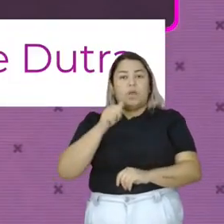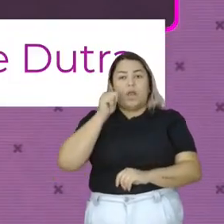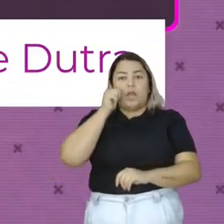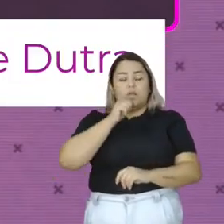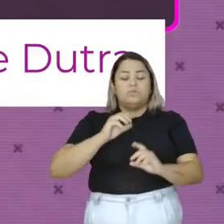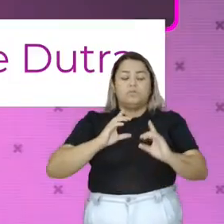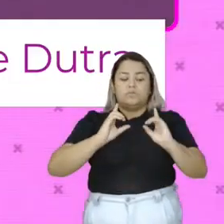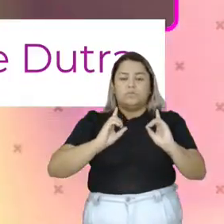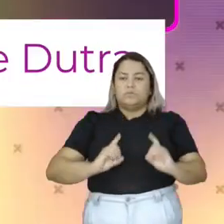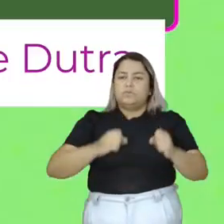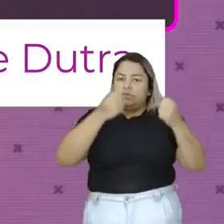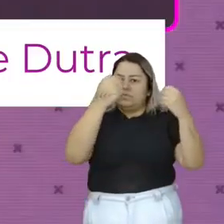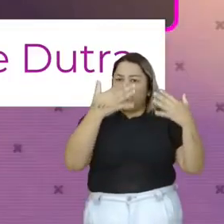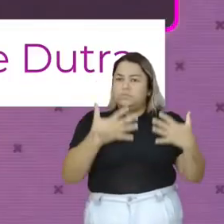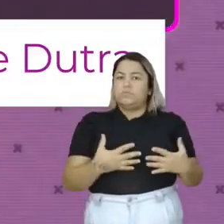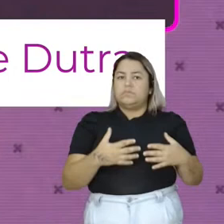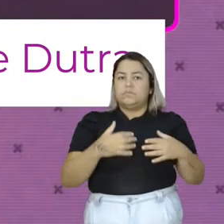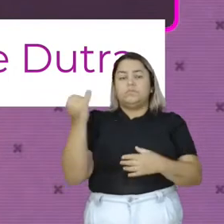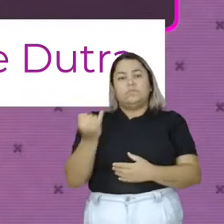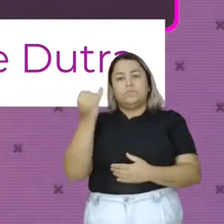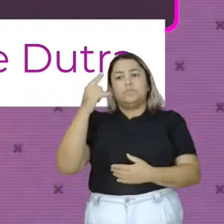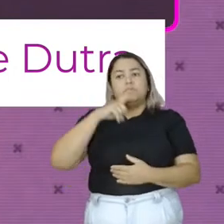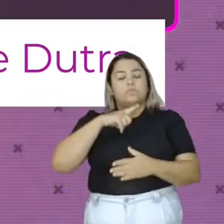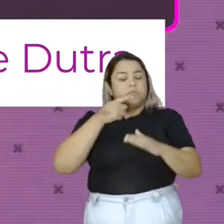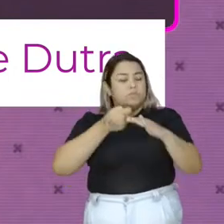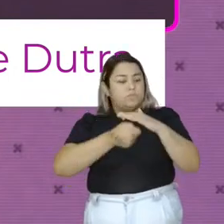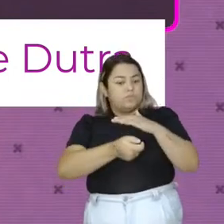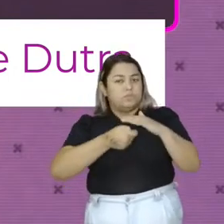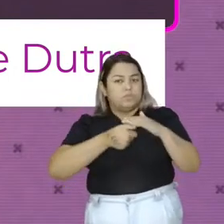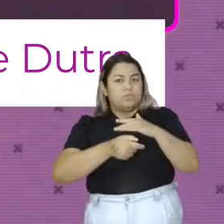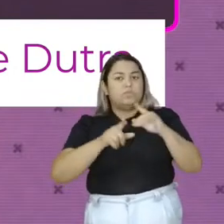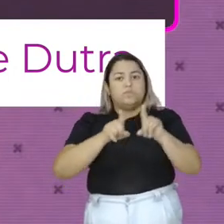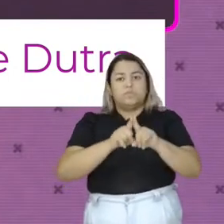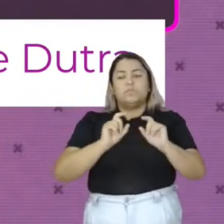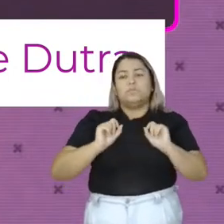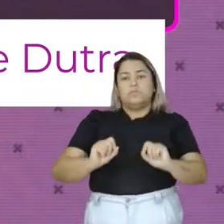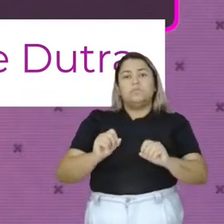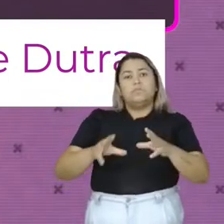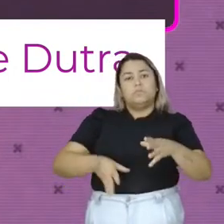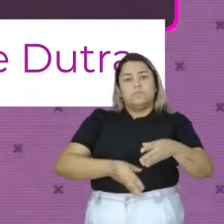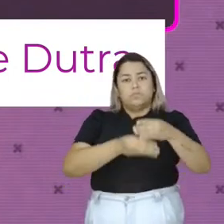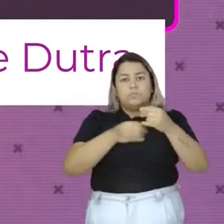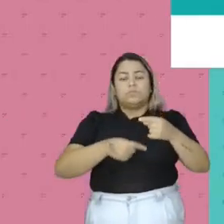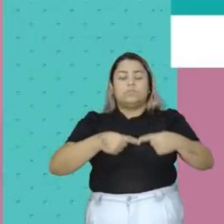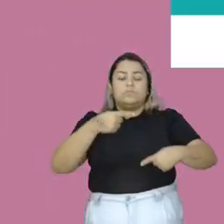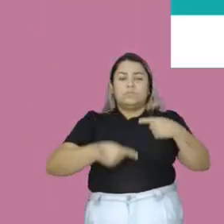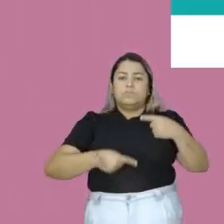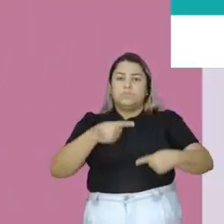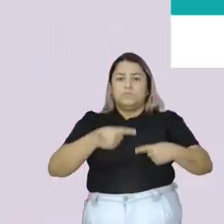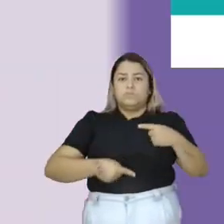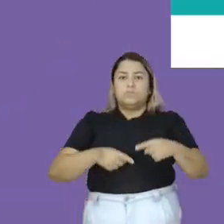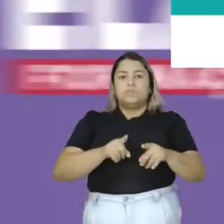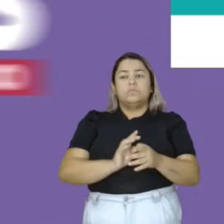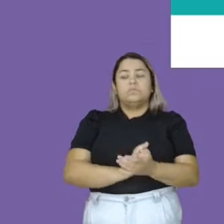deficiência e explicou a importância de haver mais investimentos para que elas entrem na política partidária.